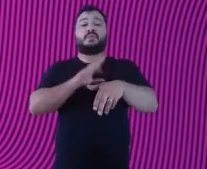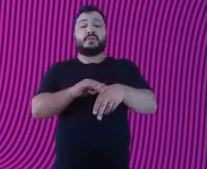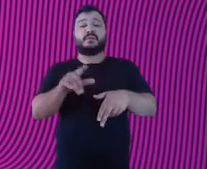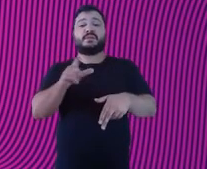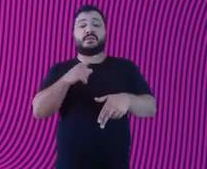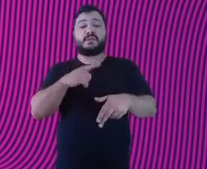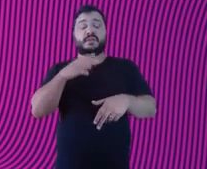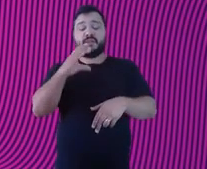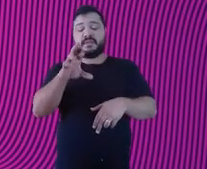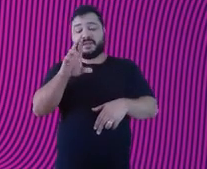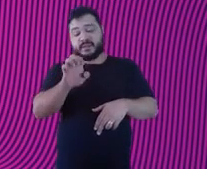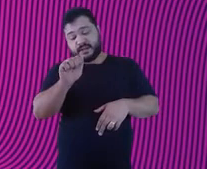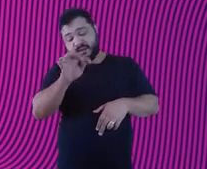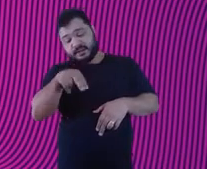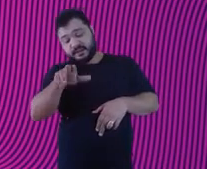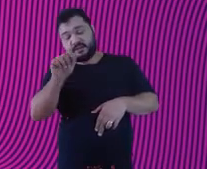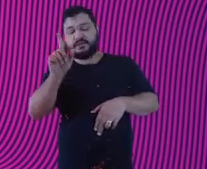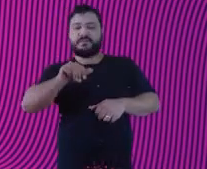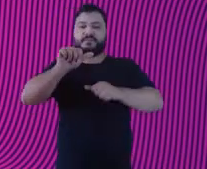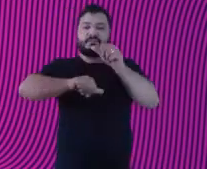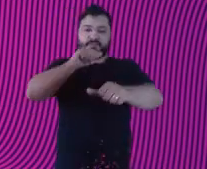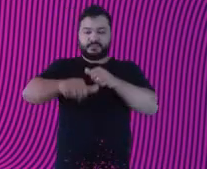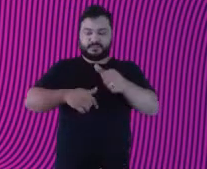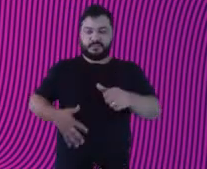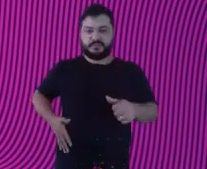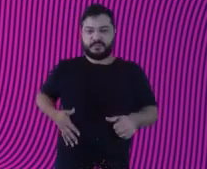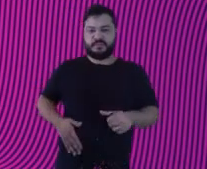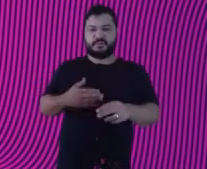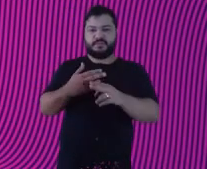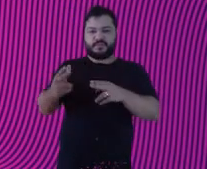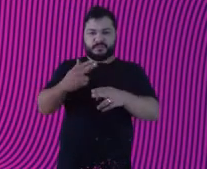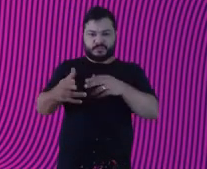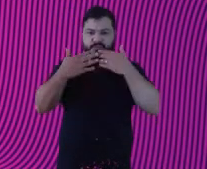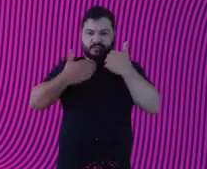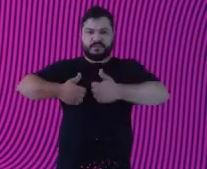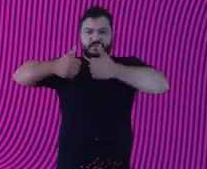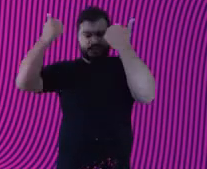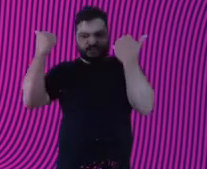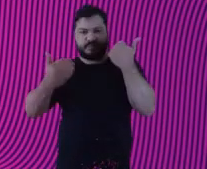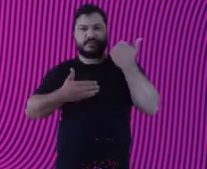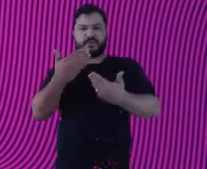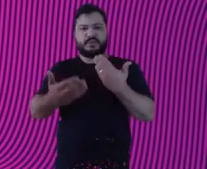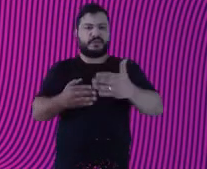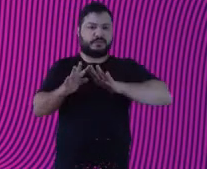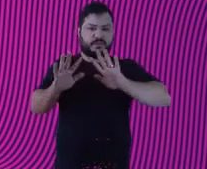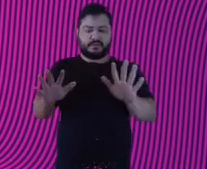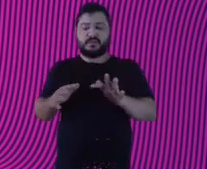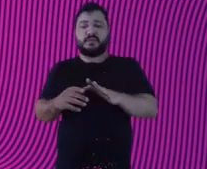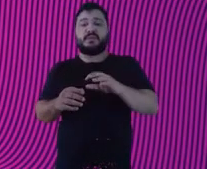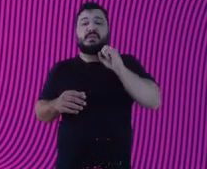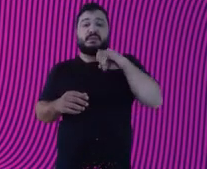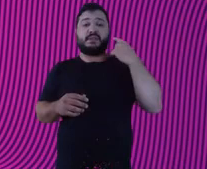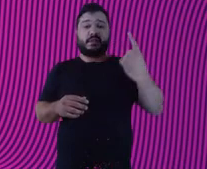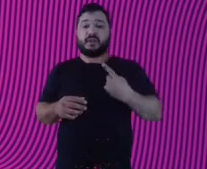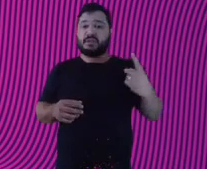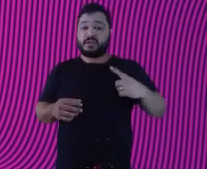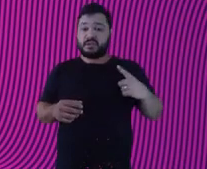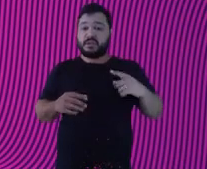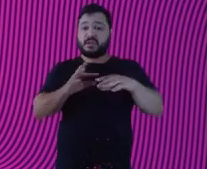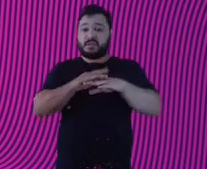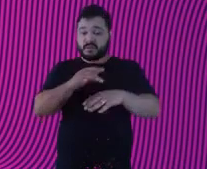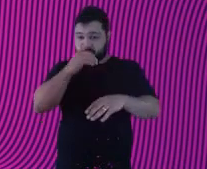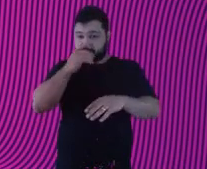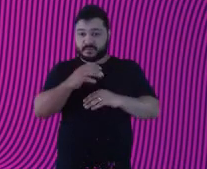creatinina, era uma alteração renal discreta, né? Ele melhorou muito com o tratamento, mas enfim, quando a gente está diante de um paciente com insuficiência